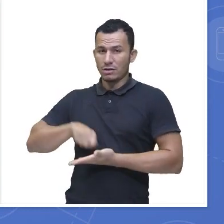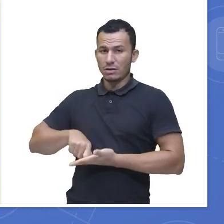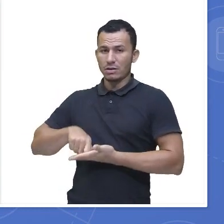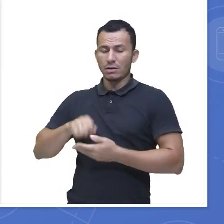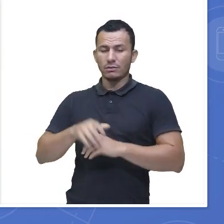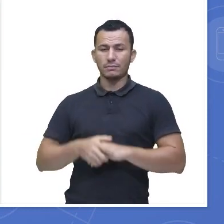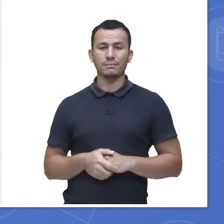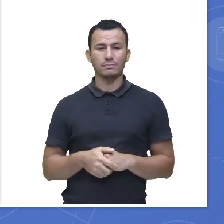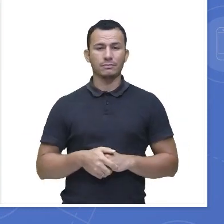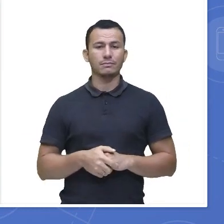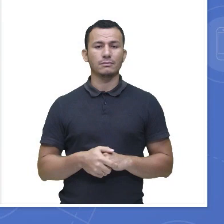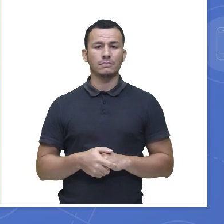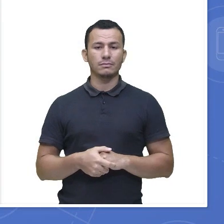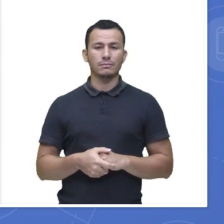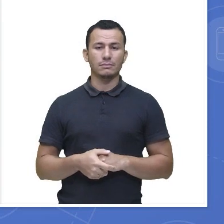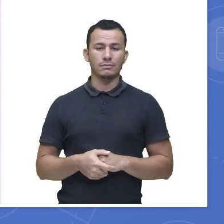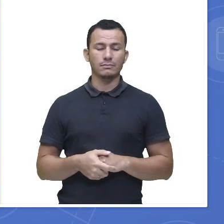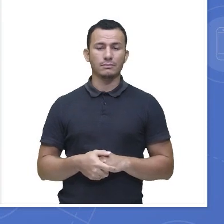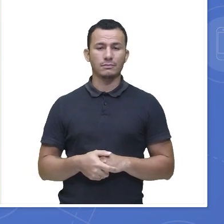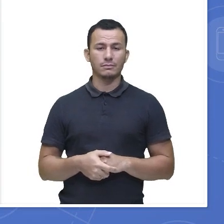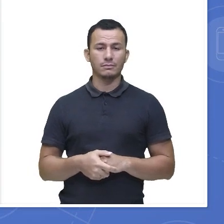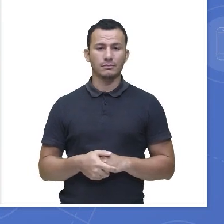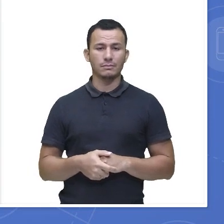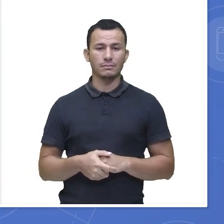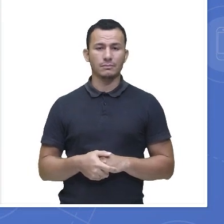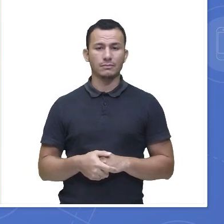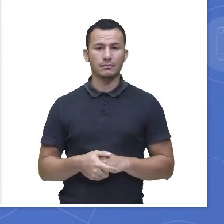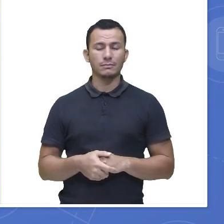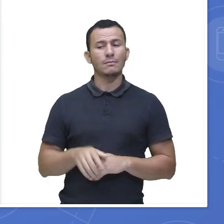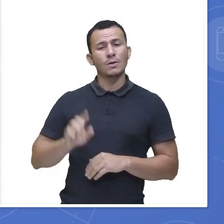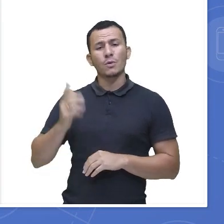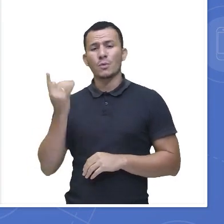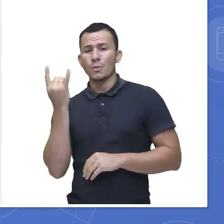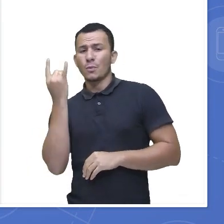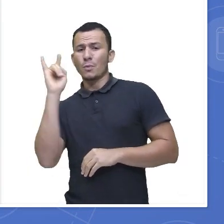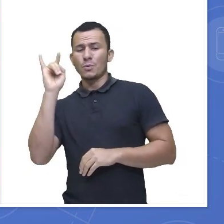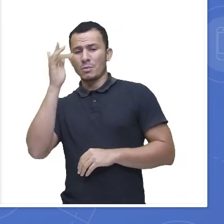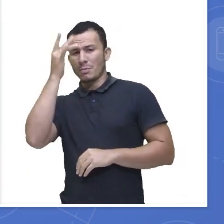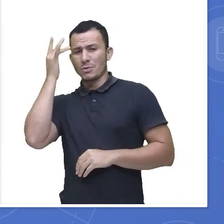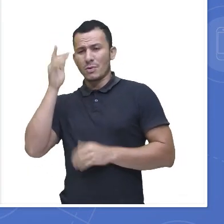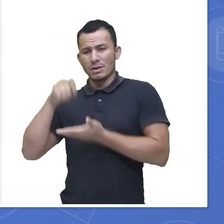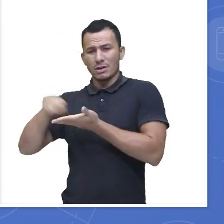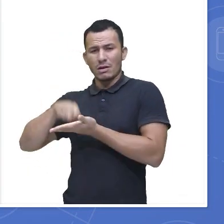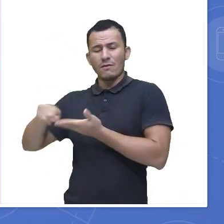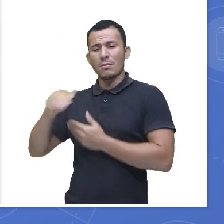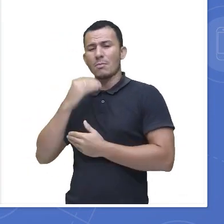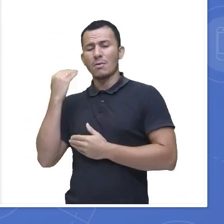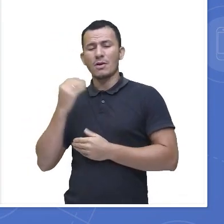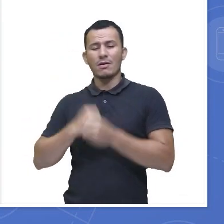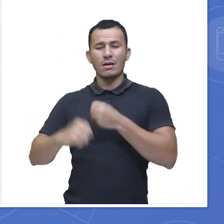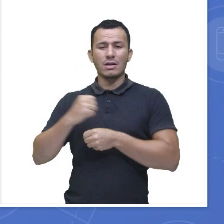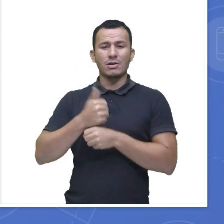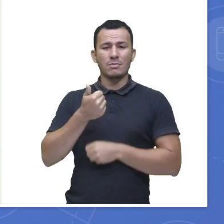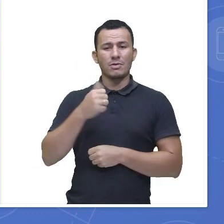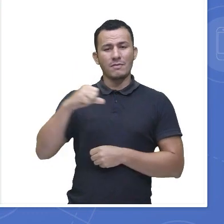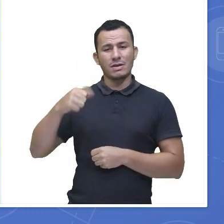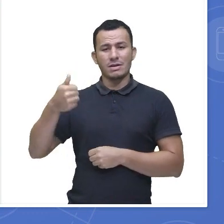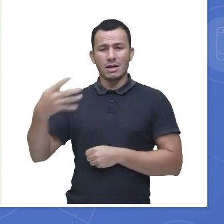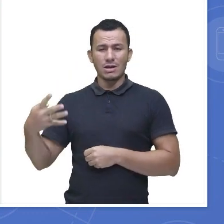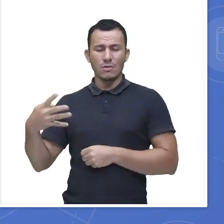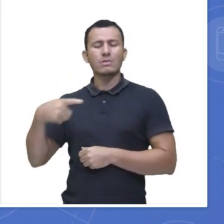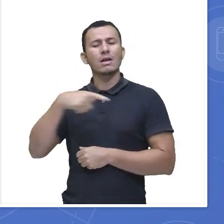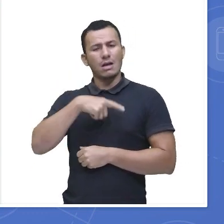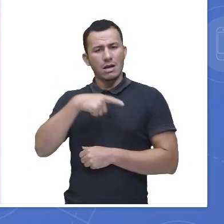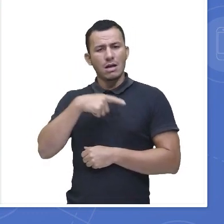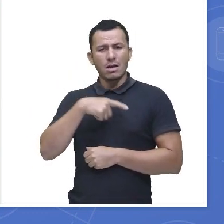Que a poesia tem tudo. O último trovador morreu em 1914. Tinha um nome, vamos